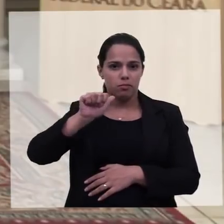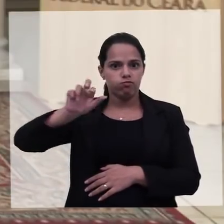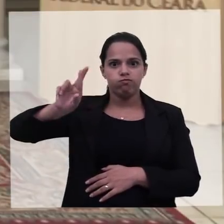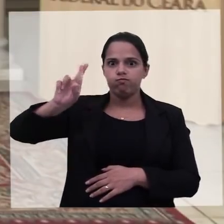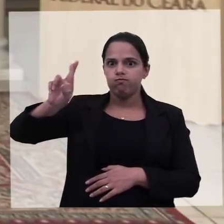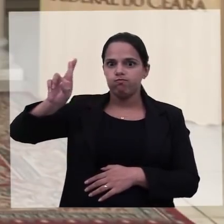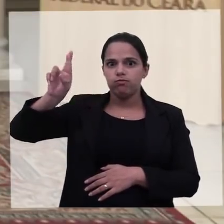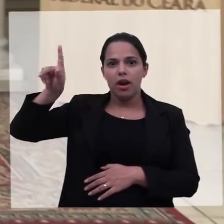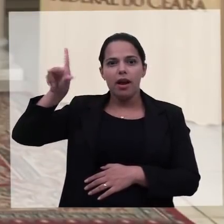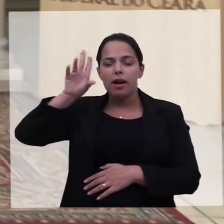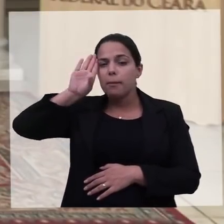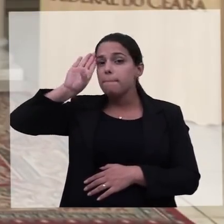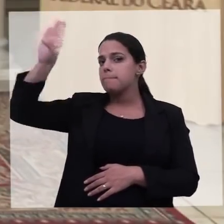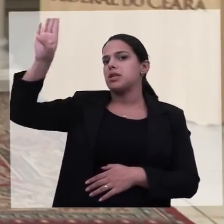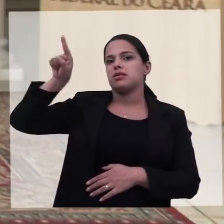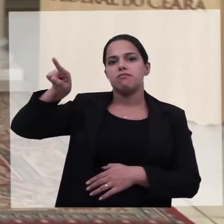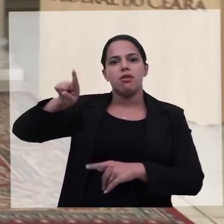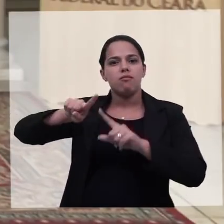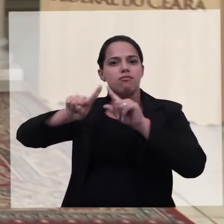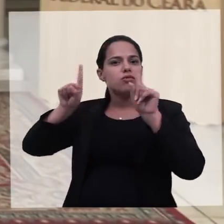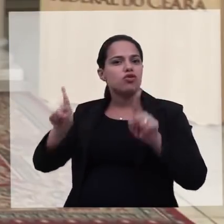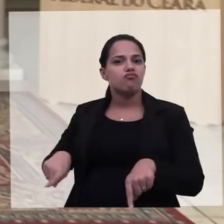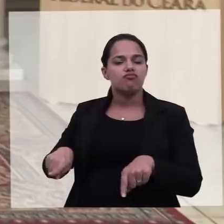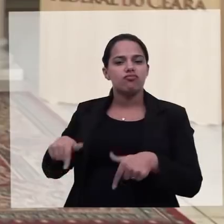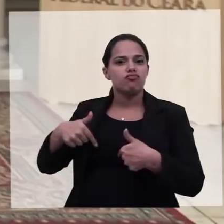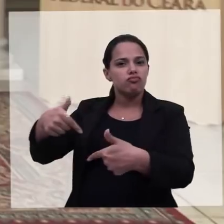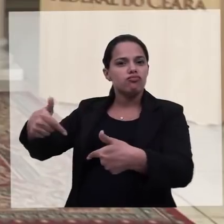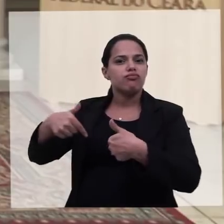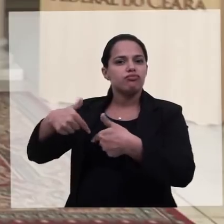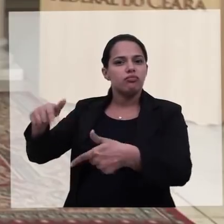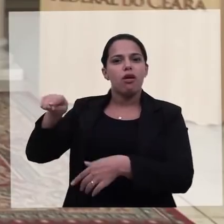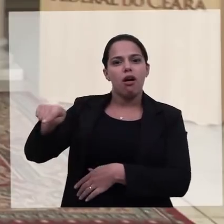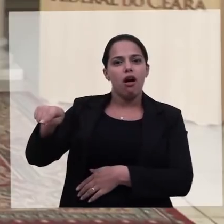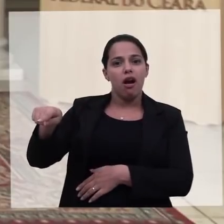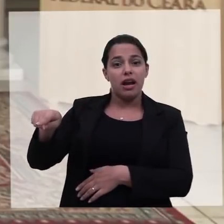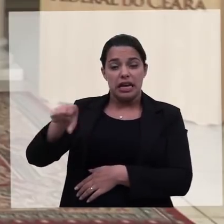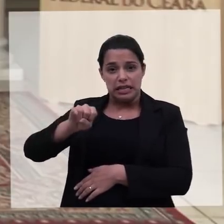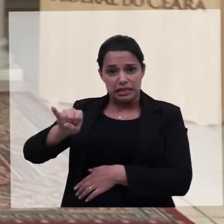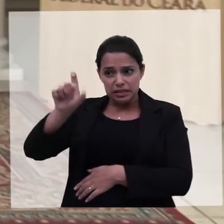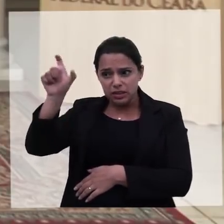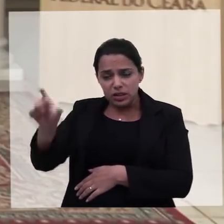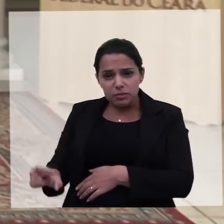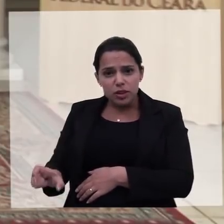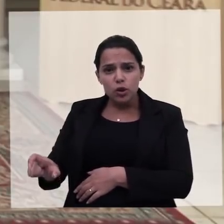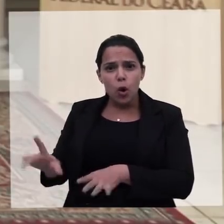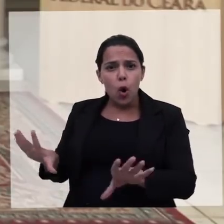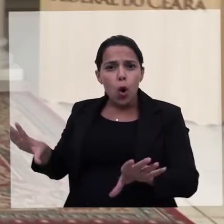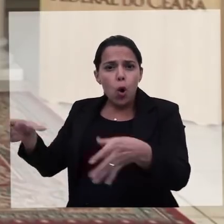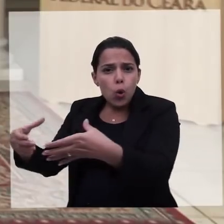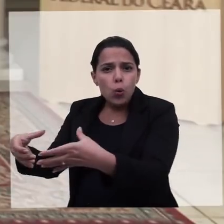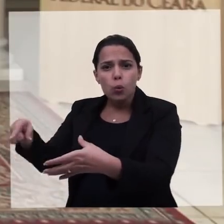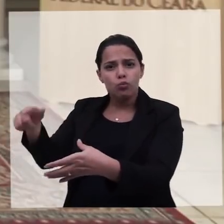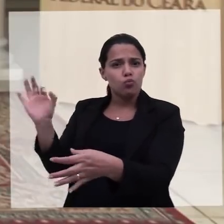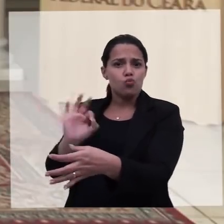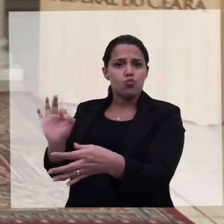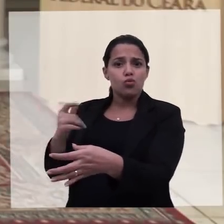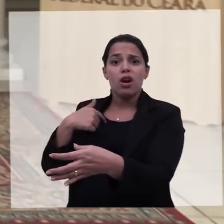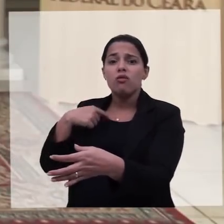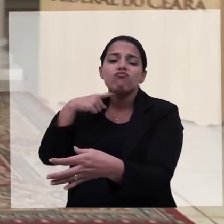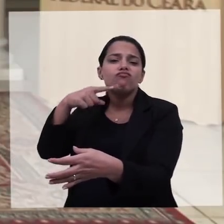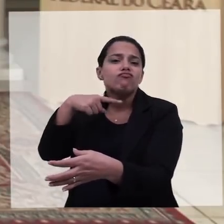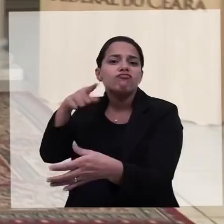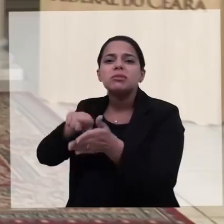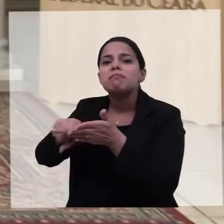dizer assim, é a alma do projeto. Porque sem a Elba, sem aquele grupo ali, eu jamais teria feito